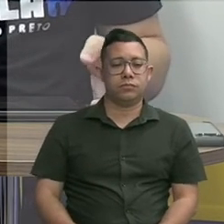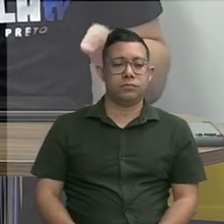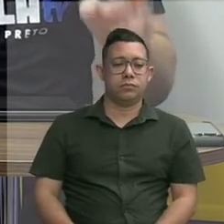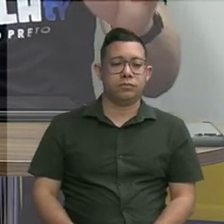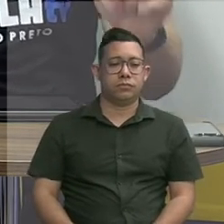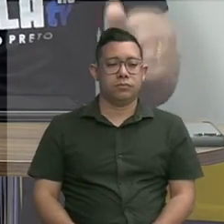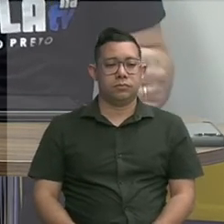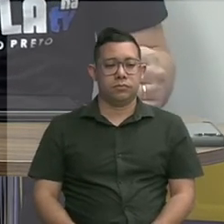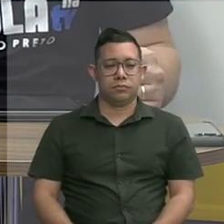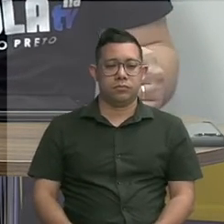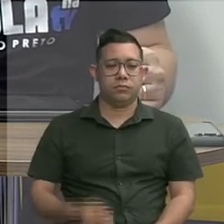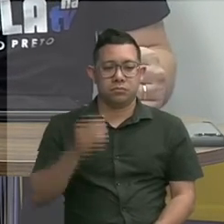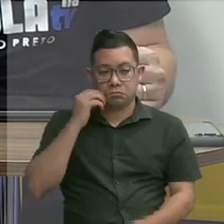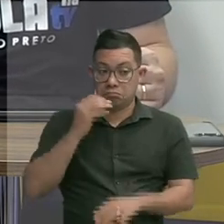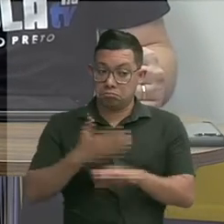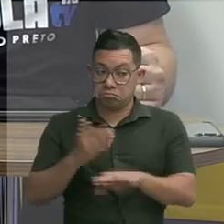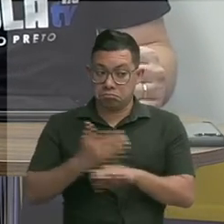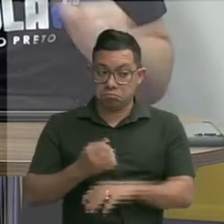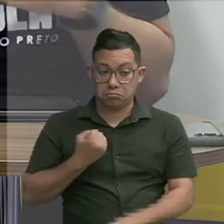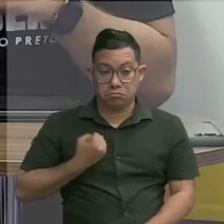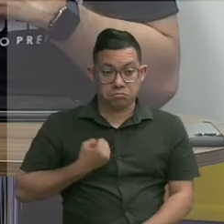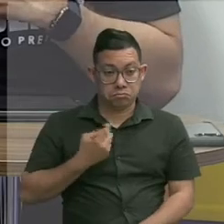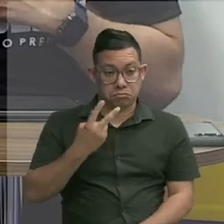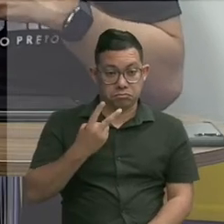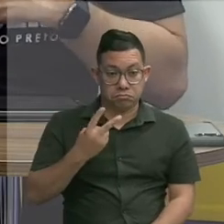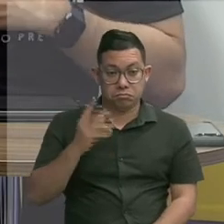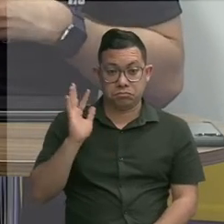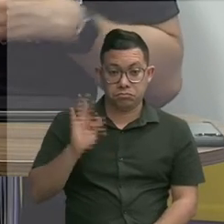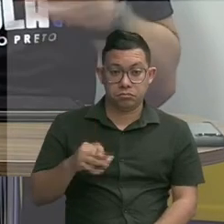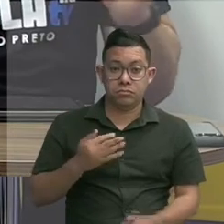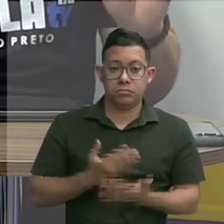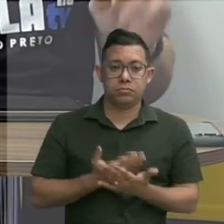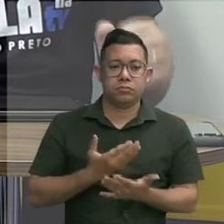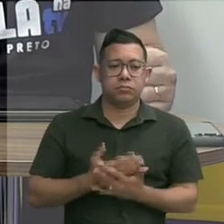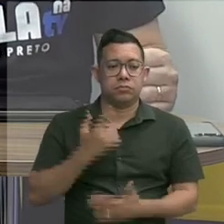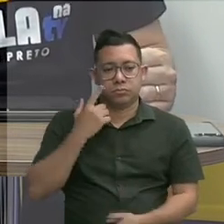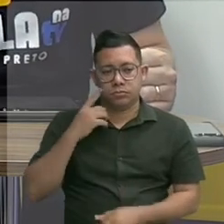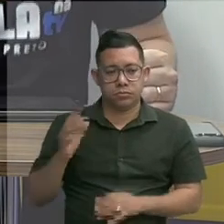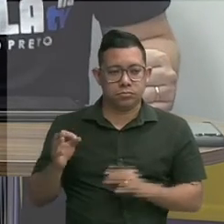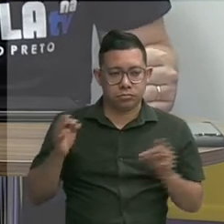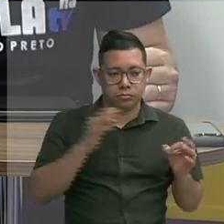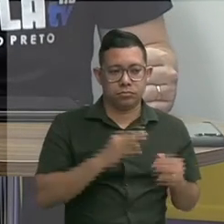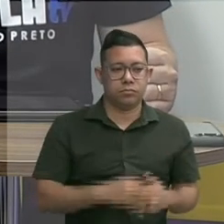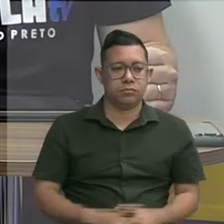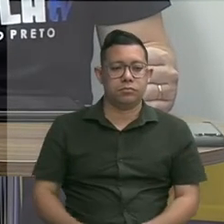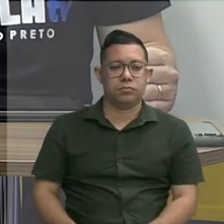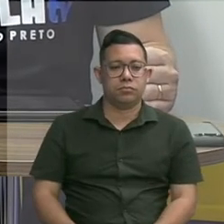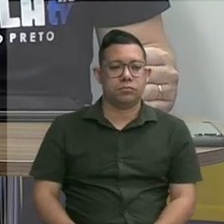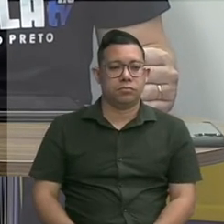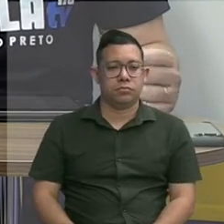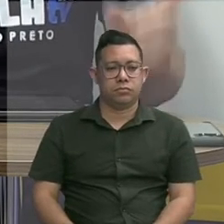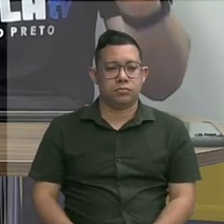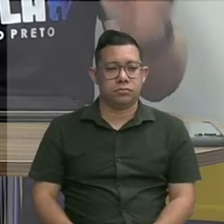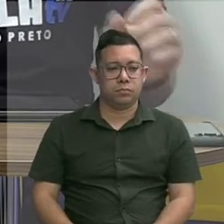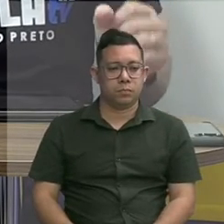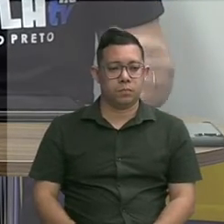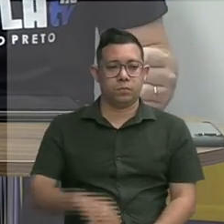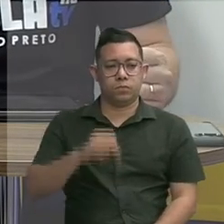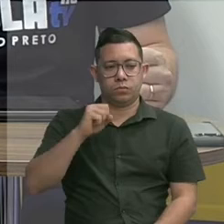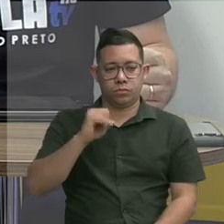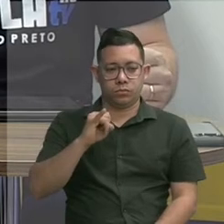agora vamos fazer exercícios 2 para a gente encerrar a gente tá quase acabando olha lá ó vou ler para você